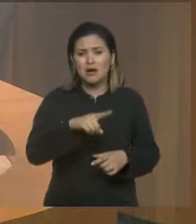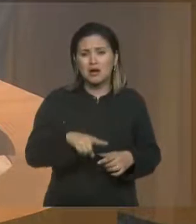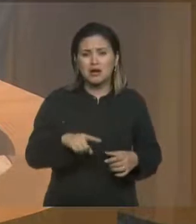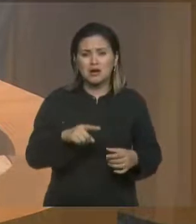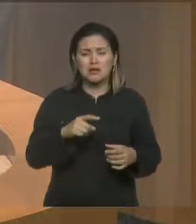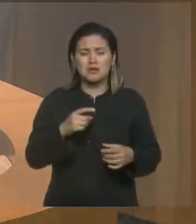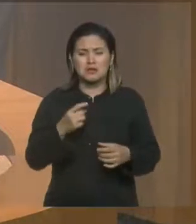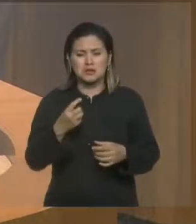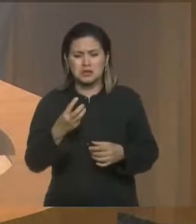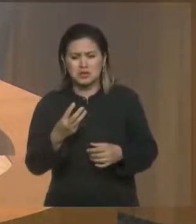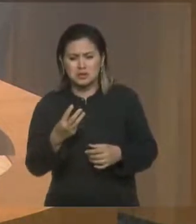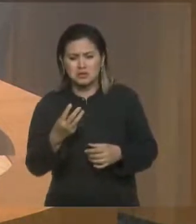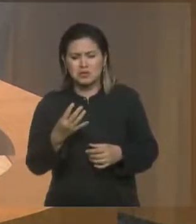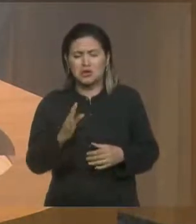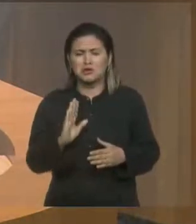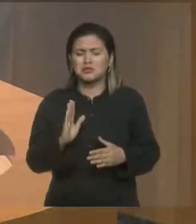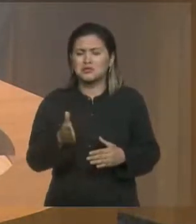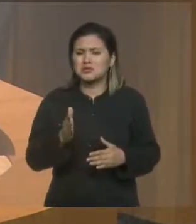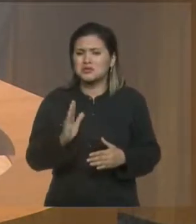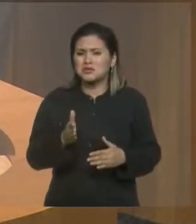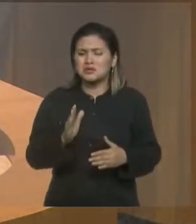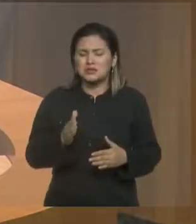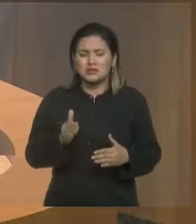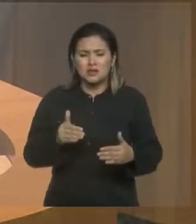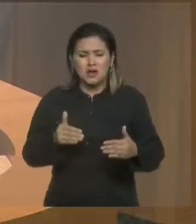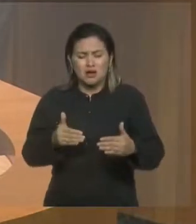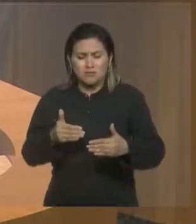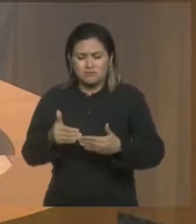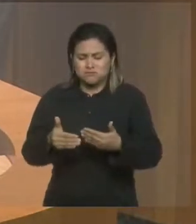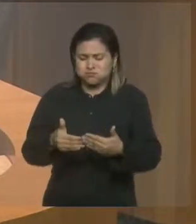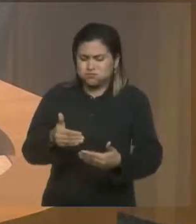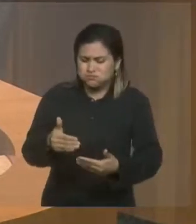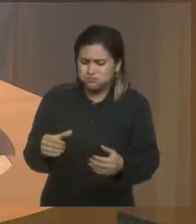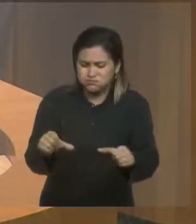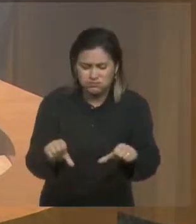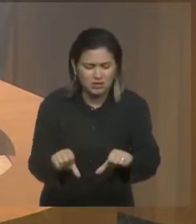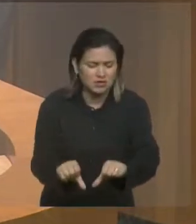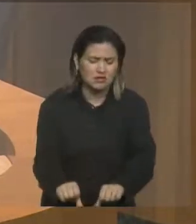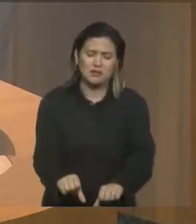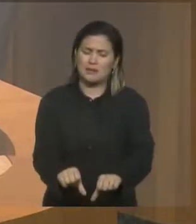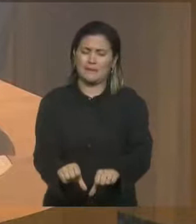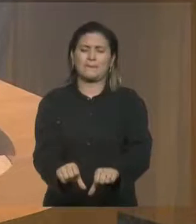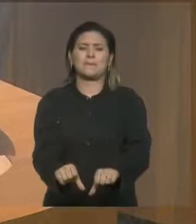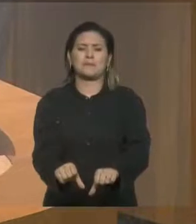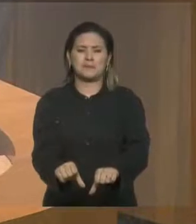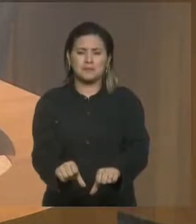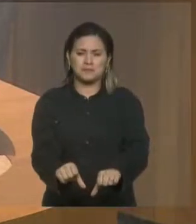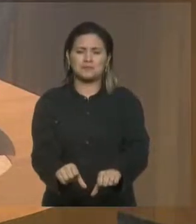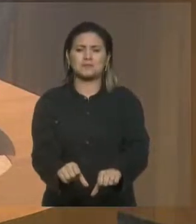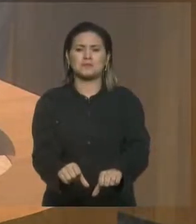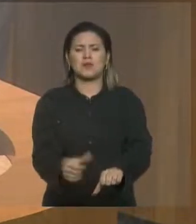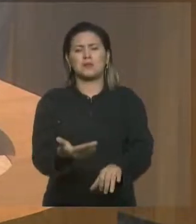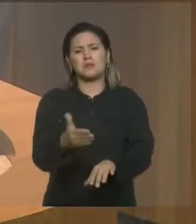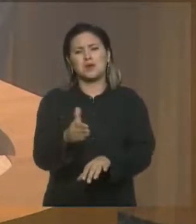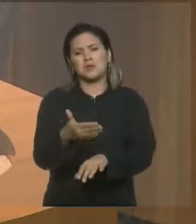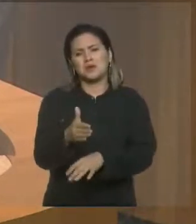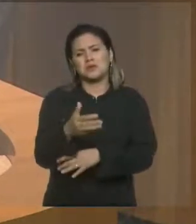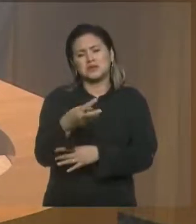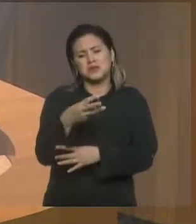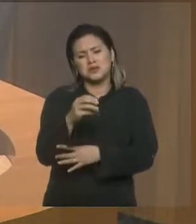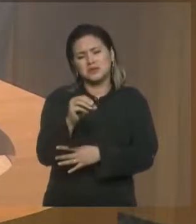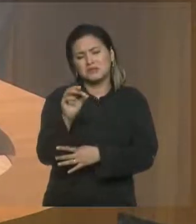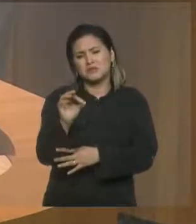sobrevida é inferior a 40%. Nós estamos chegando tarde para tratar os pacientes com câncer no Maranhão.